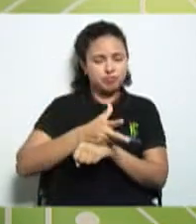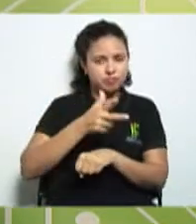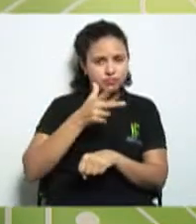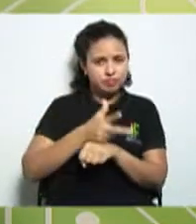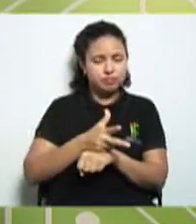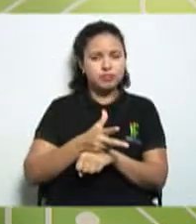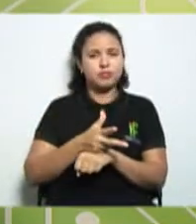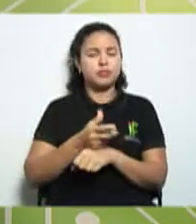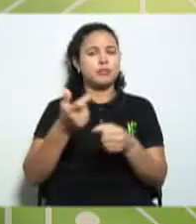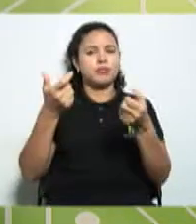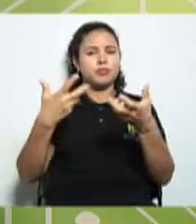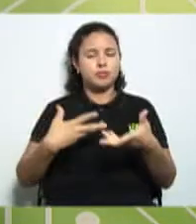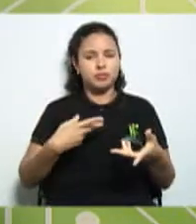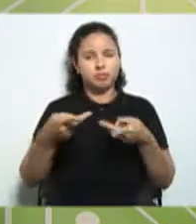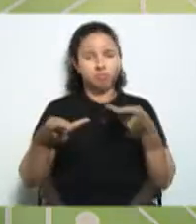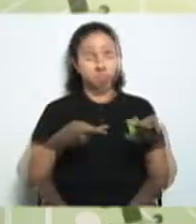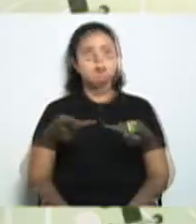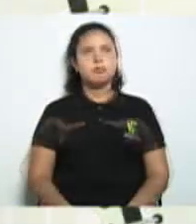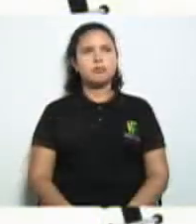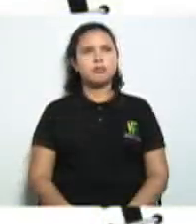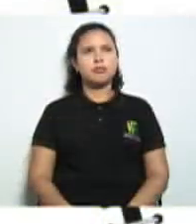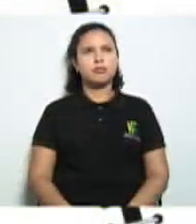sobre projeto de pesquisa.